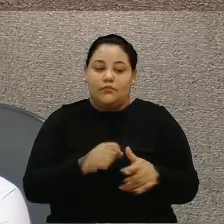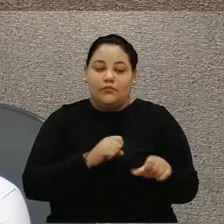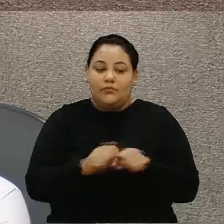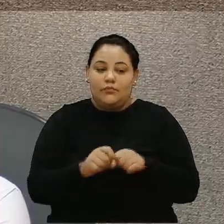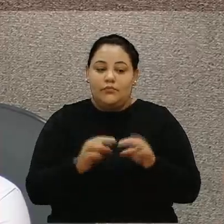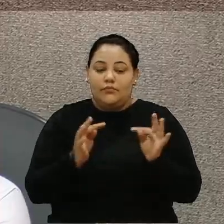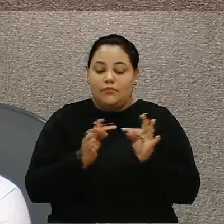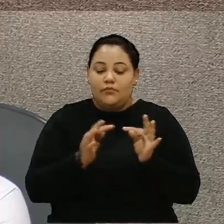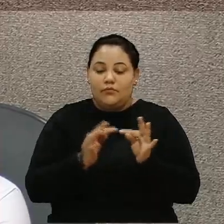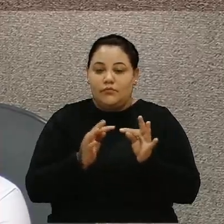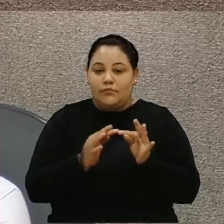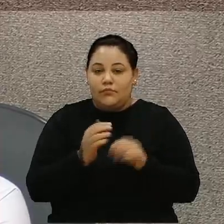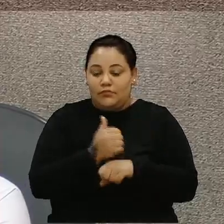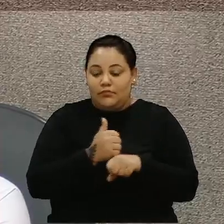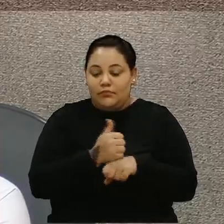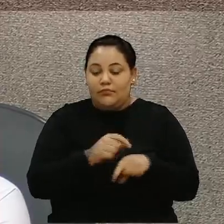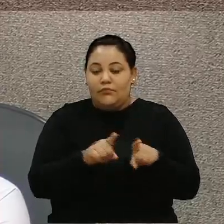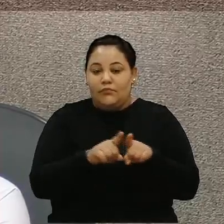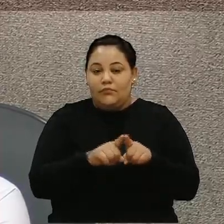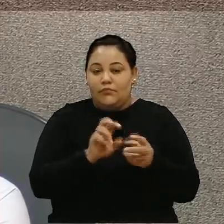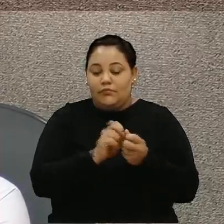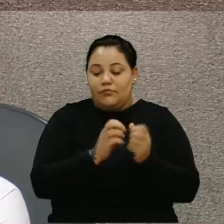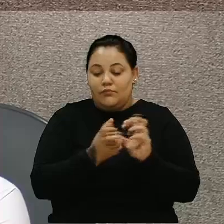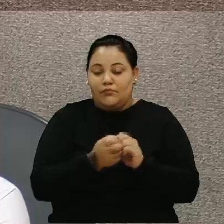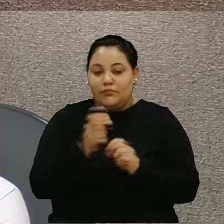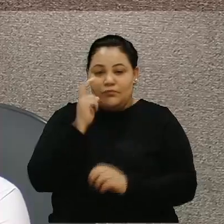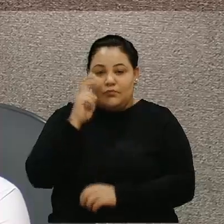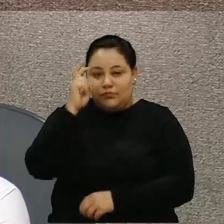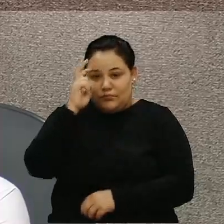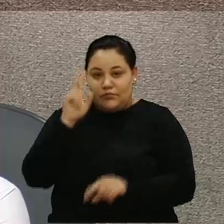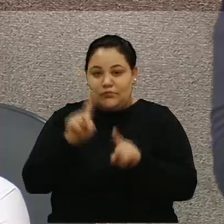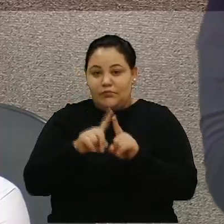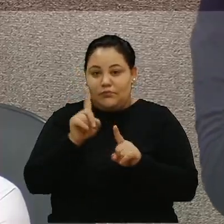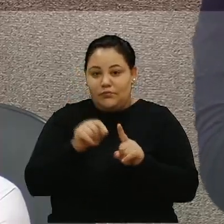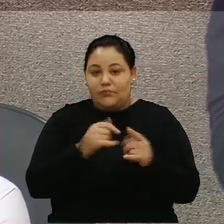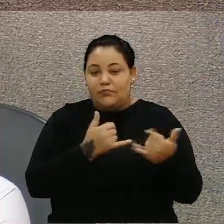profissional, além da formação artística e cultural, é um exemplo para todos nós. Muito